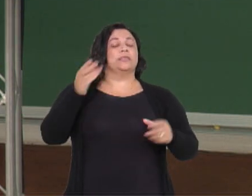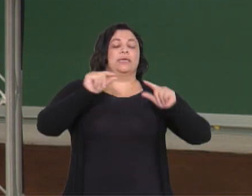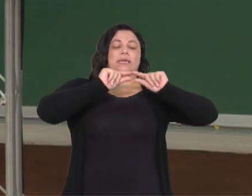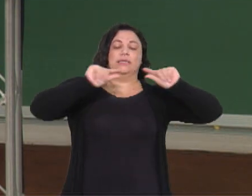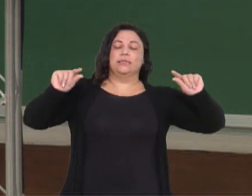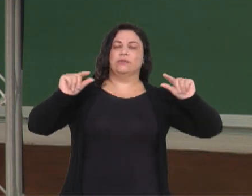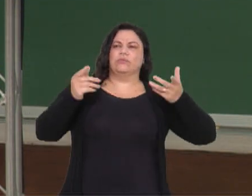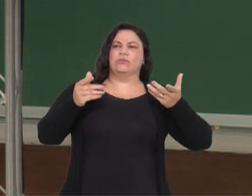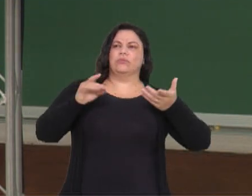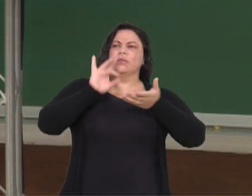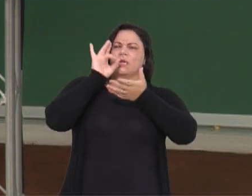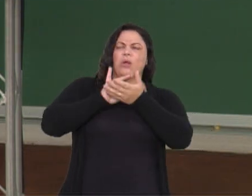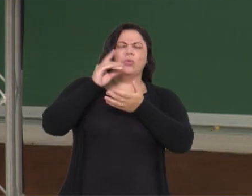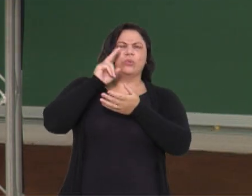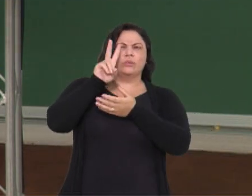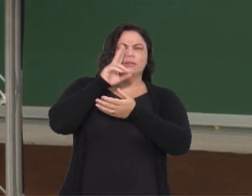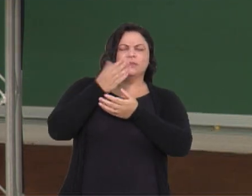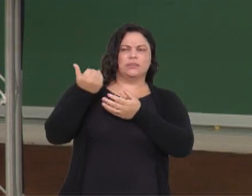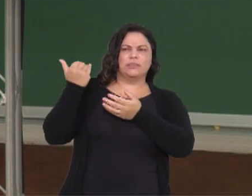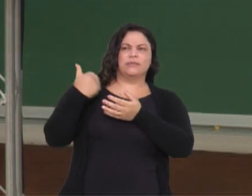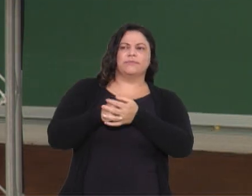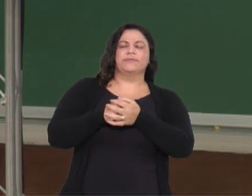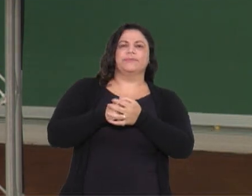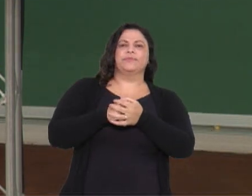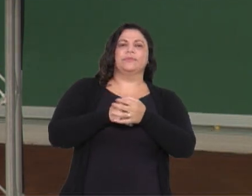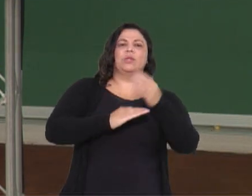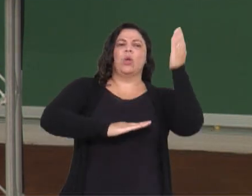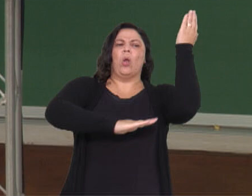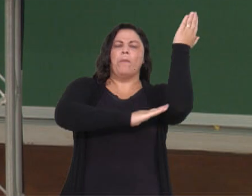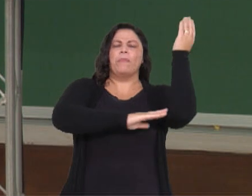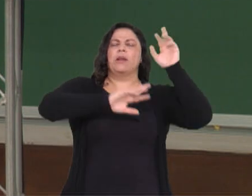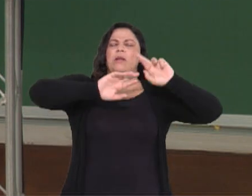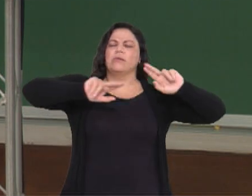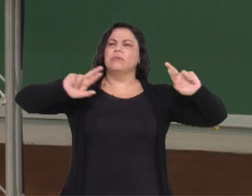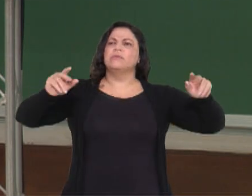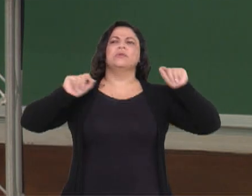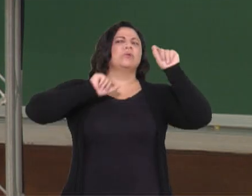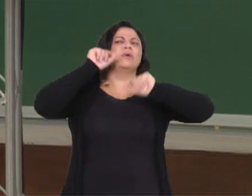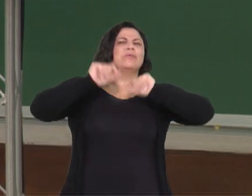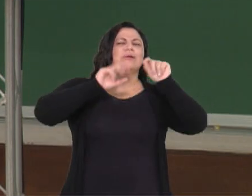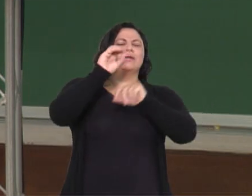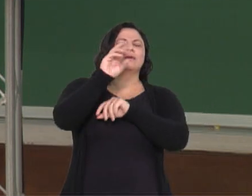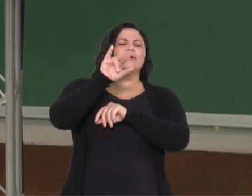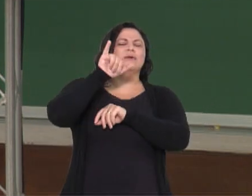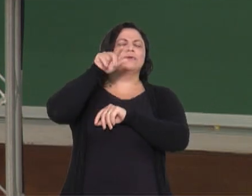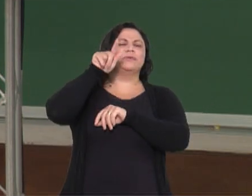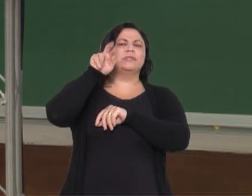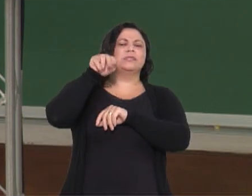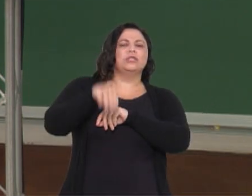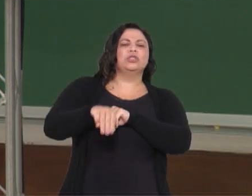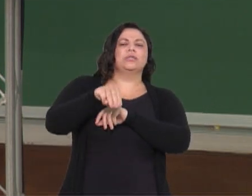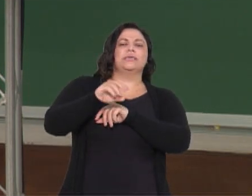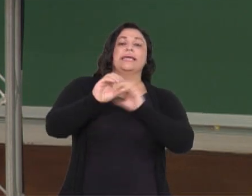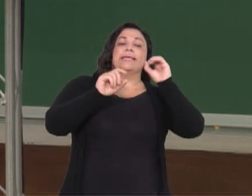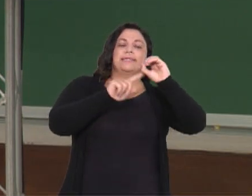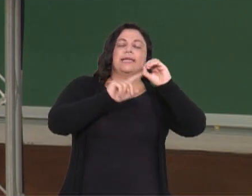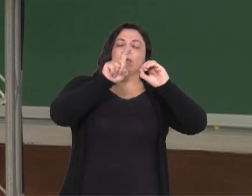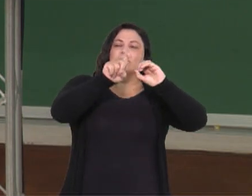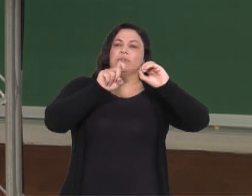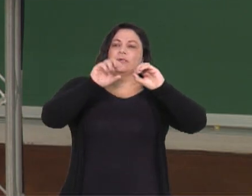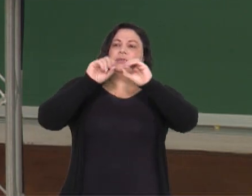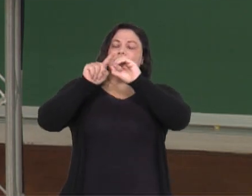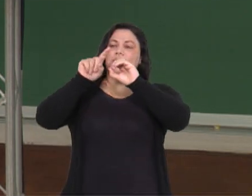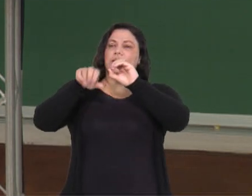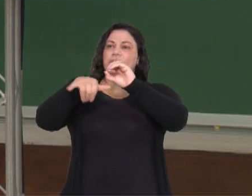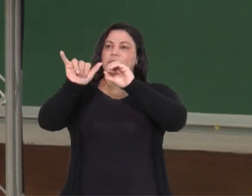fala que é na origem. Você viu lá, plano cartesiano, origem, qual é a coordenada da origem? 0x, 0y. E você